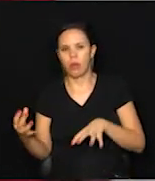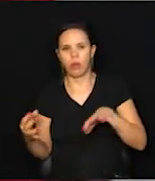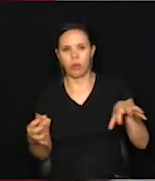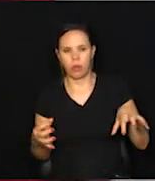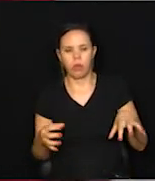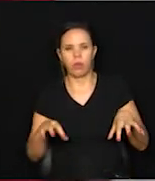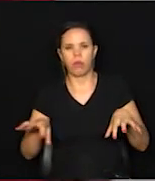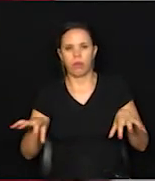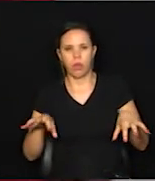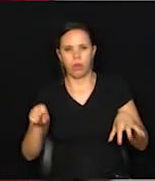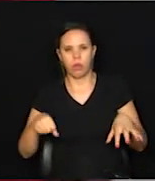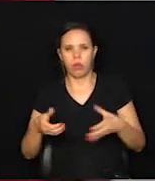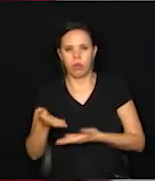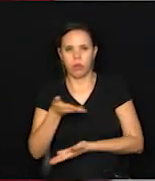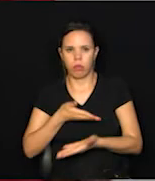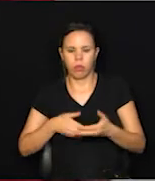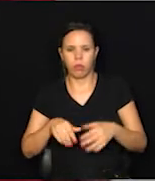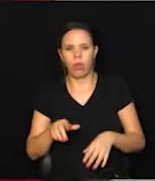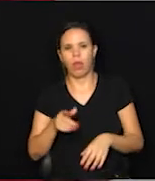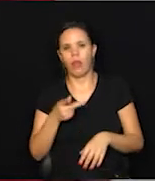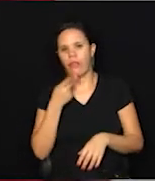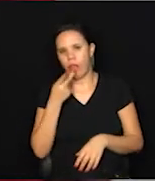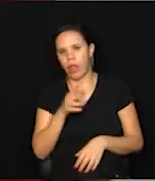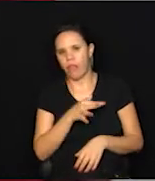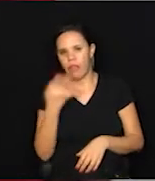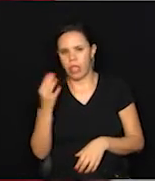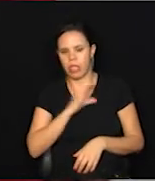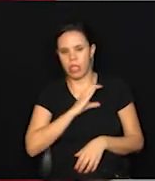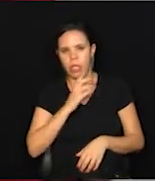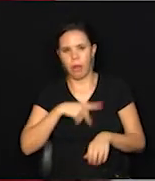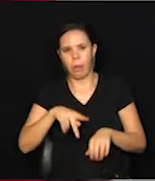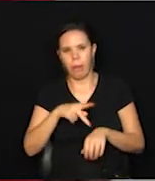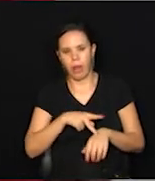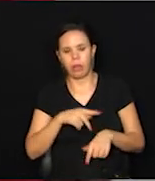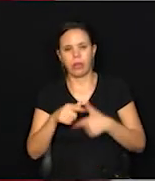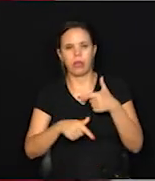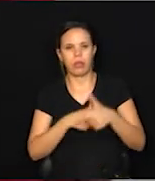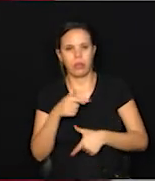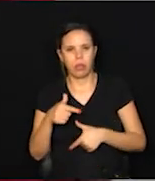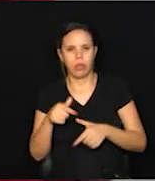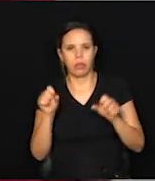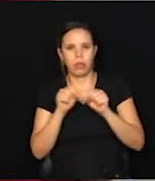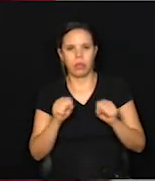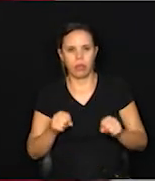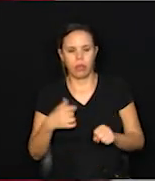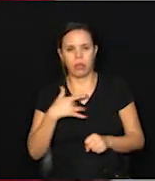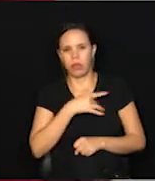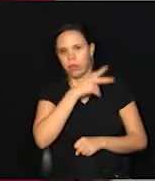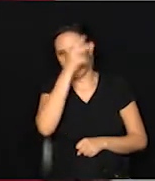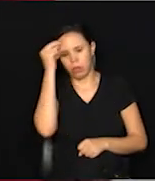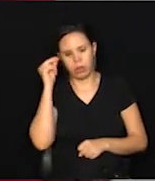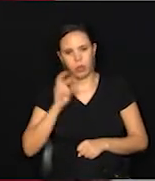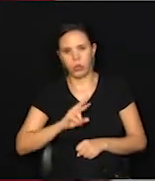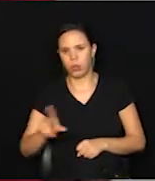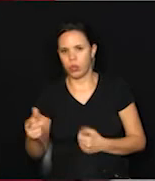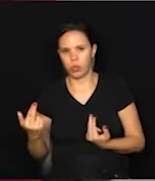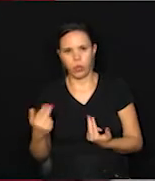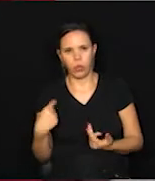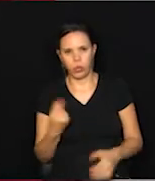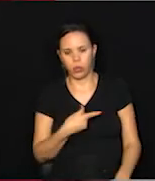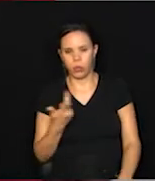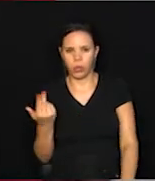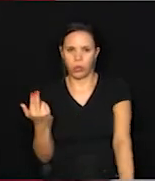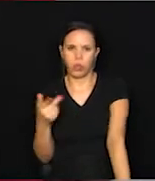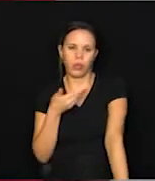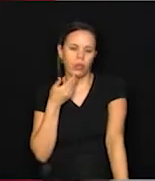população. Eu citei França e Canadá porque são países que também trabalham com o sistema de saúde público. Não é como o nosso, mas é